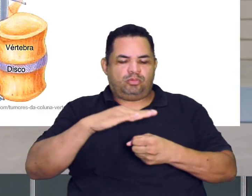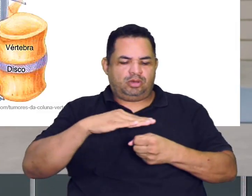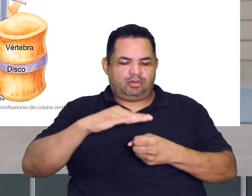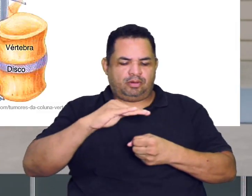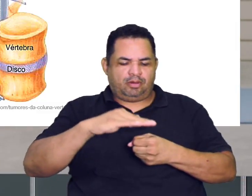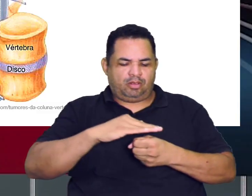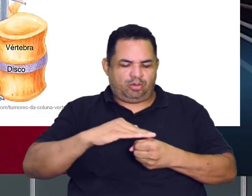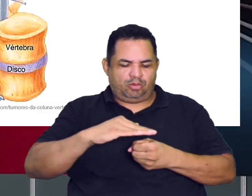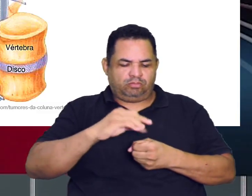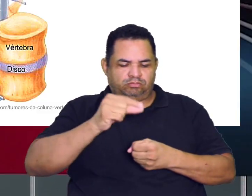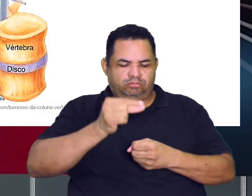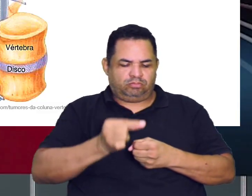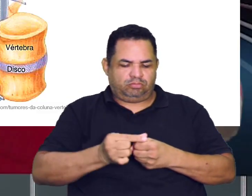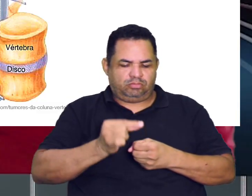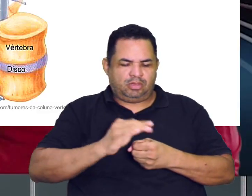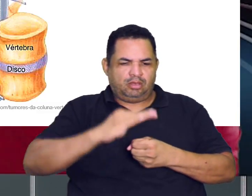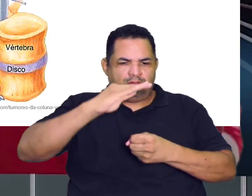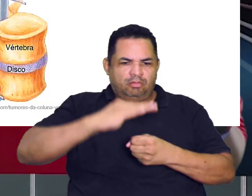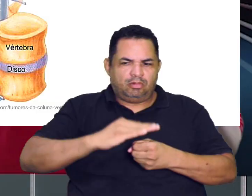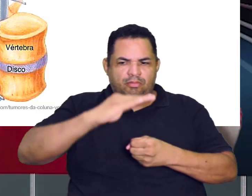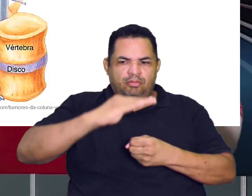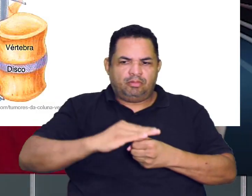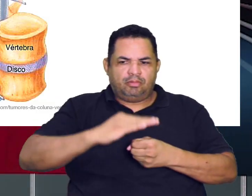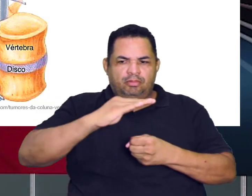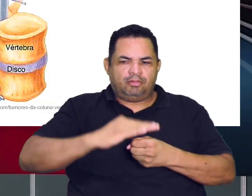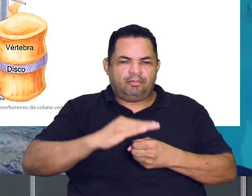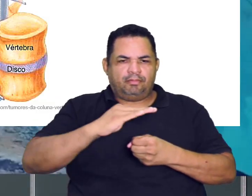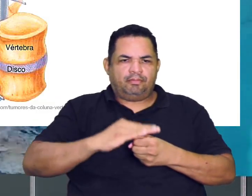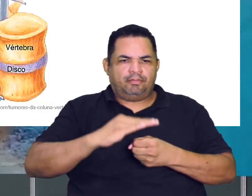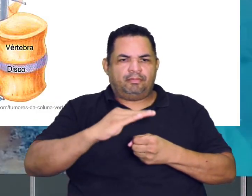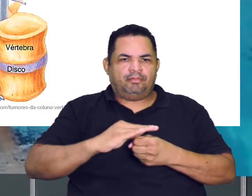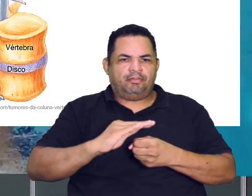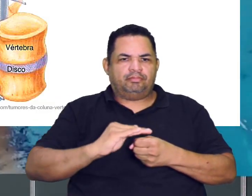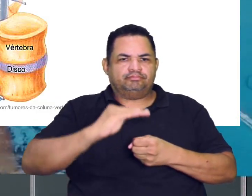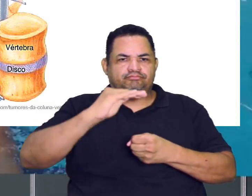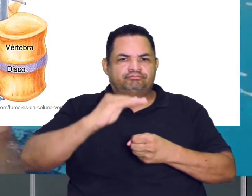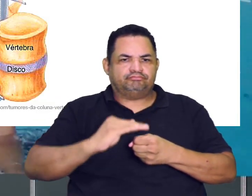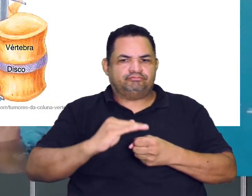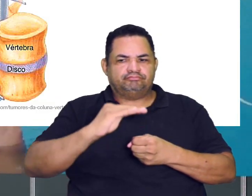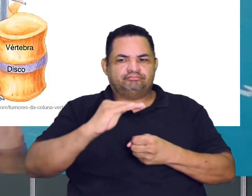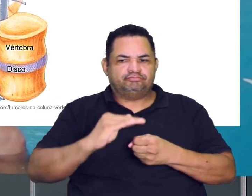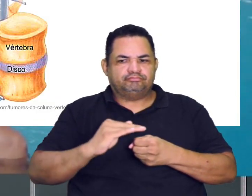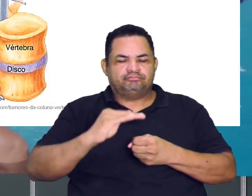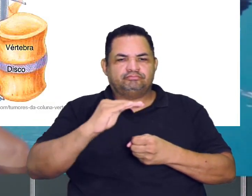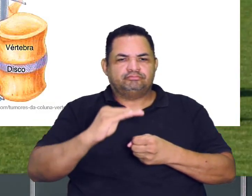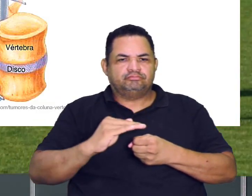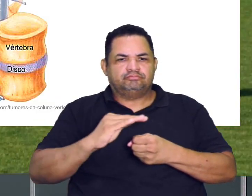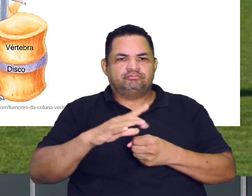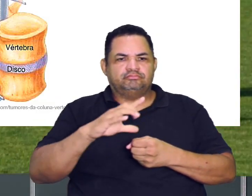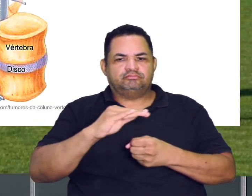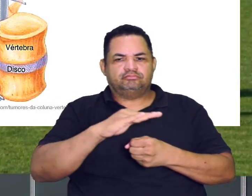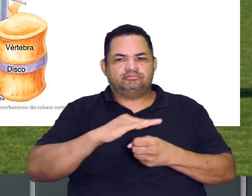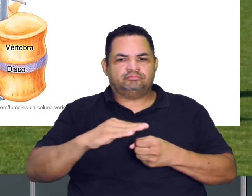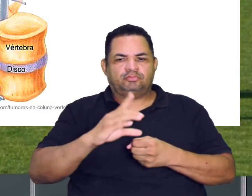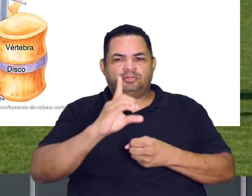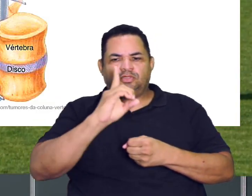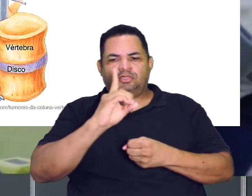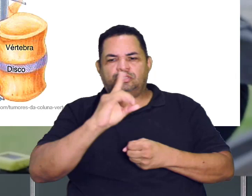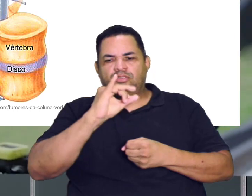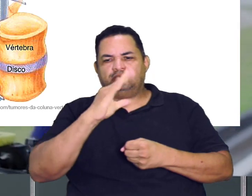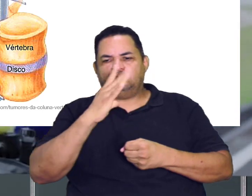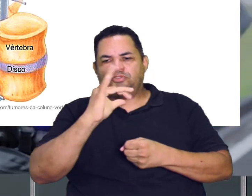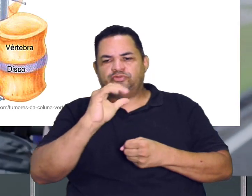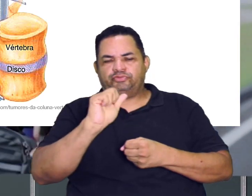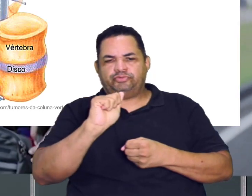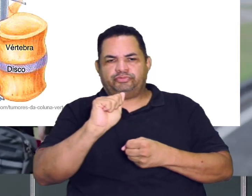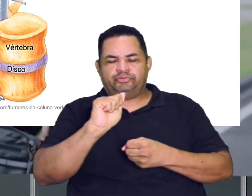uma estrutura, né, que amorteça esse impacto, que amorteça esse atrito, que aí a gente chama de disco,